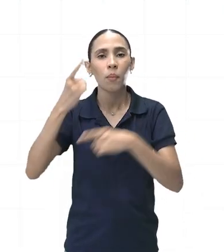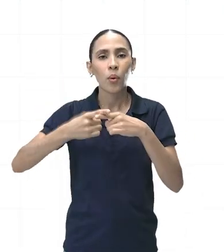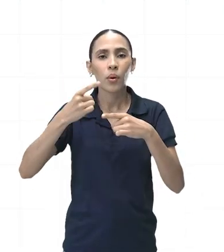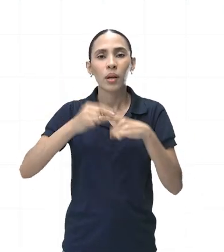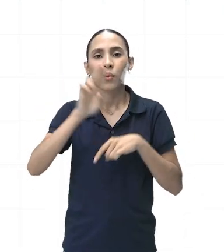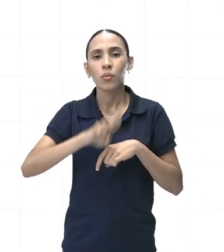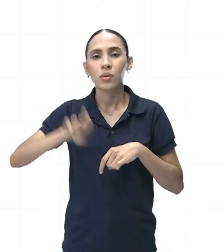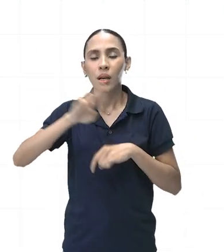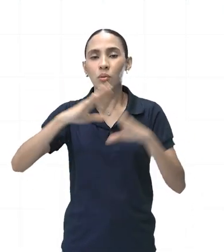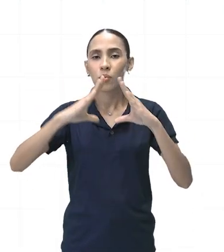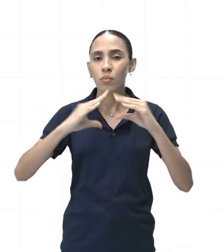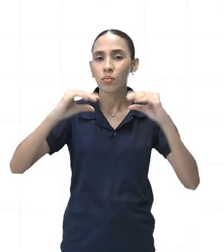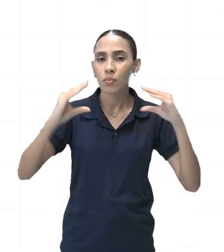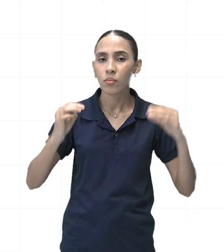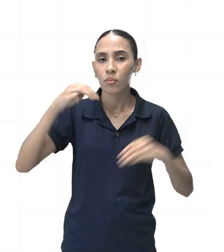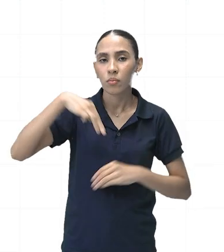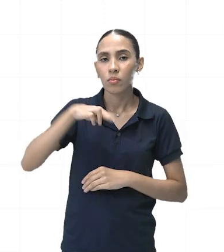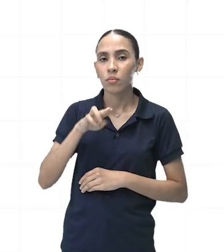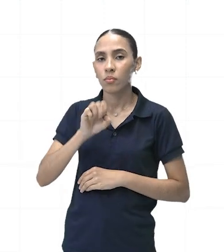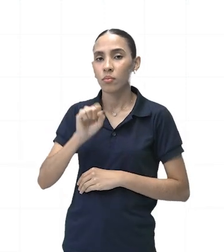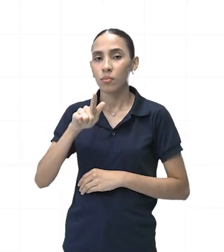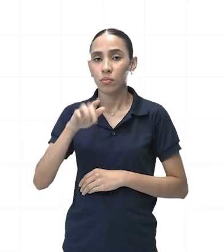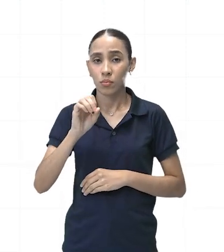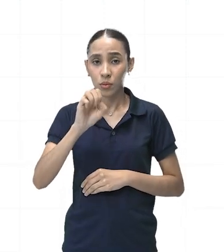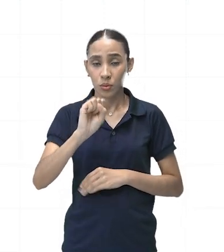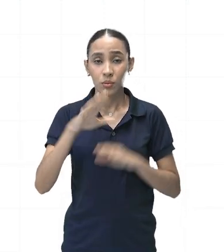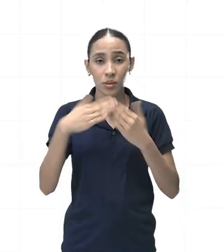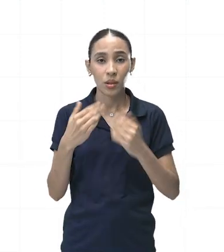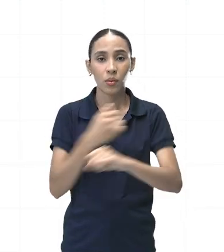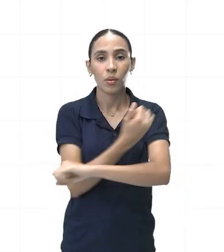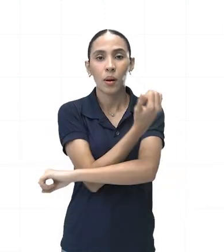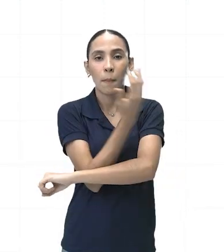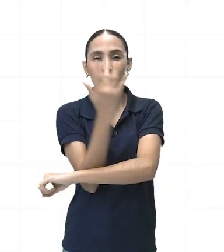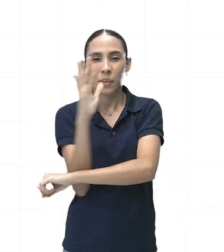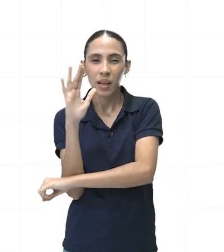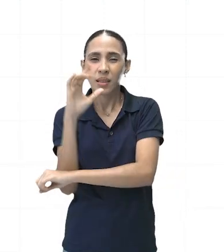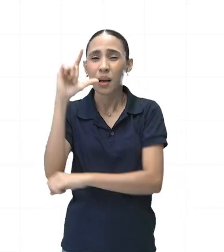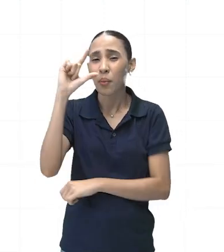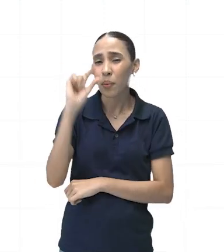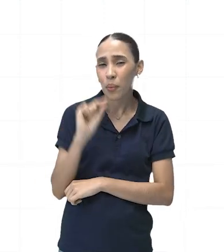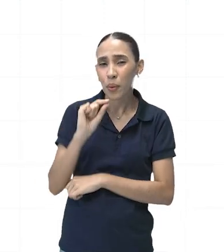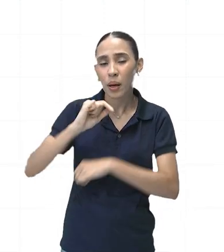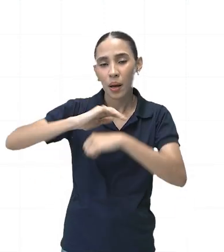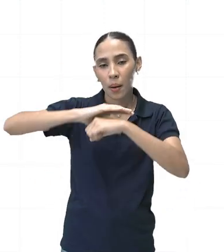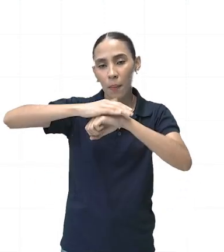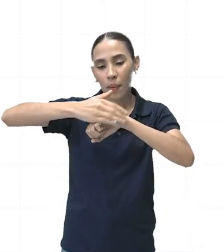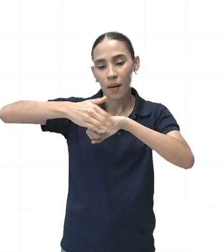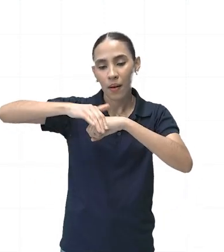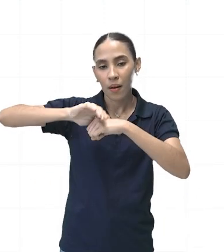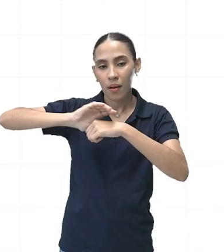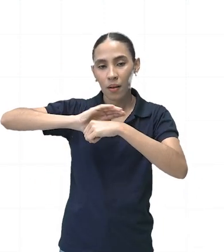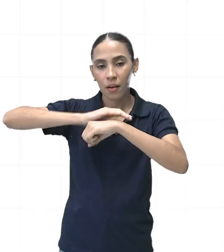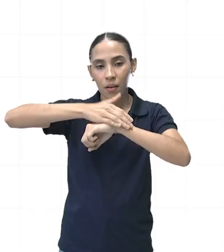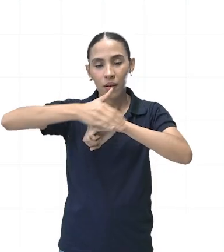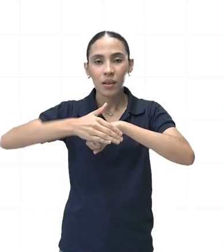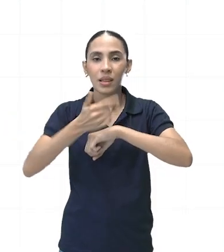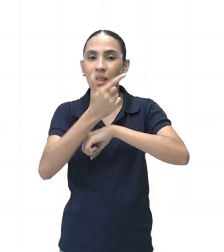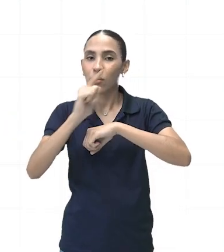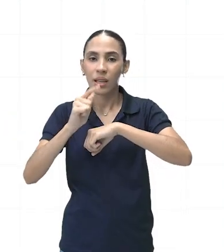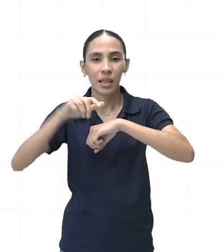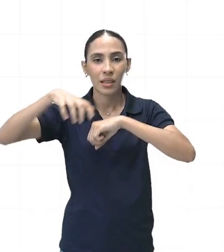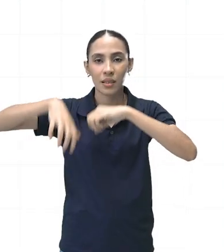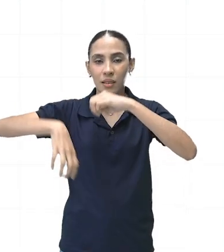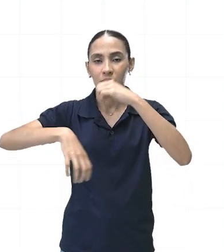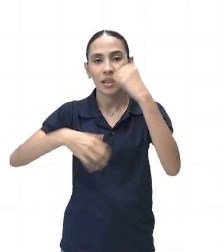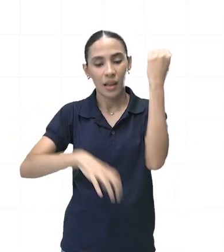musgos? Então, os musgos, eles são plantas muito pequenas, minúsculas, que não possuem raízes.